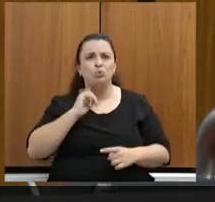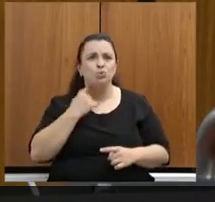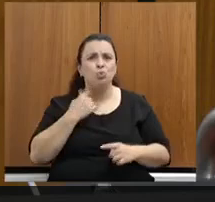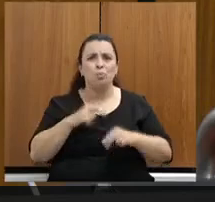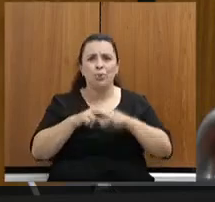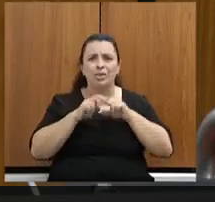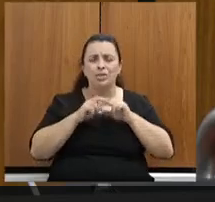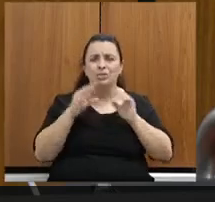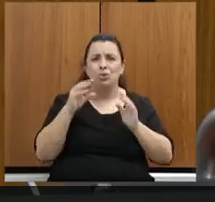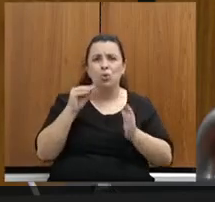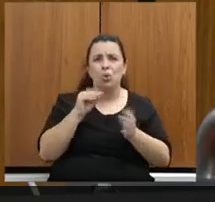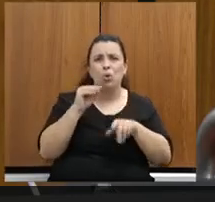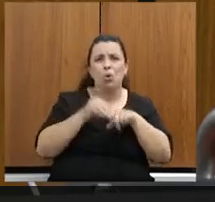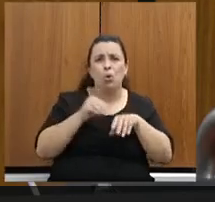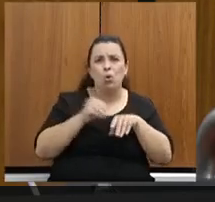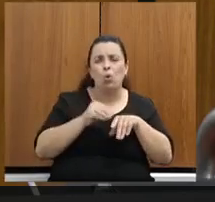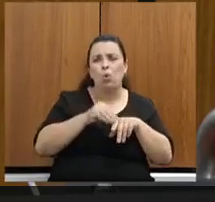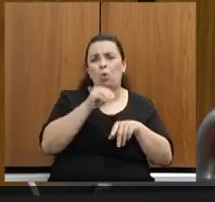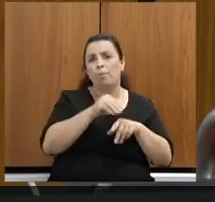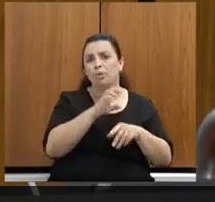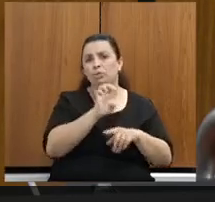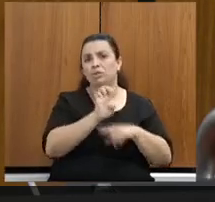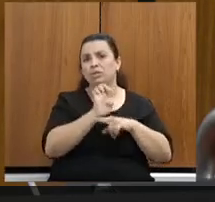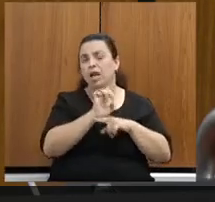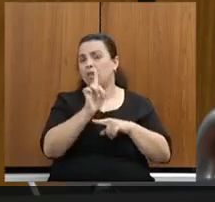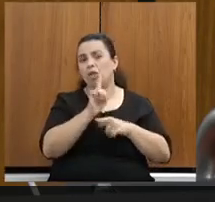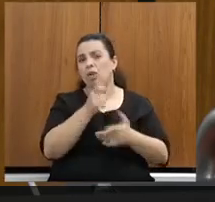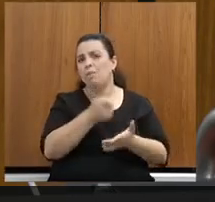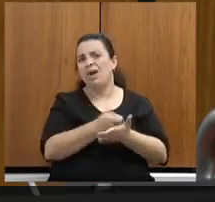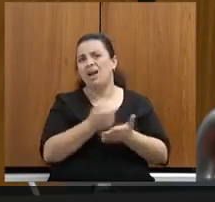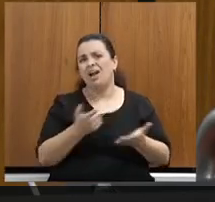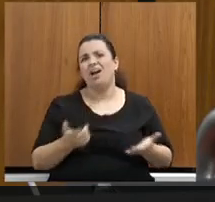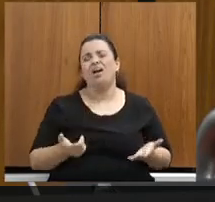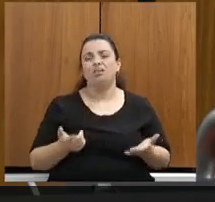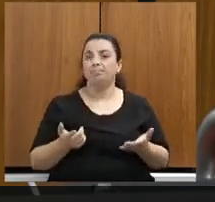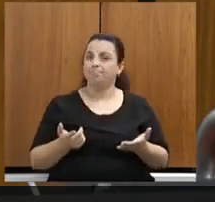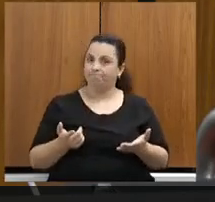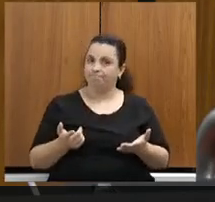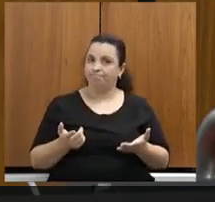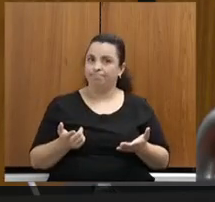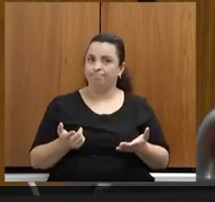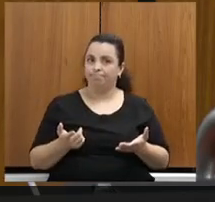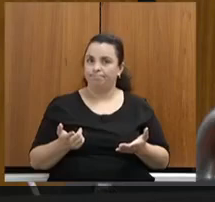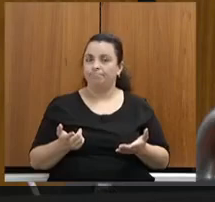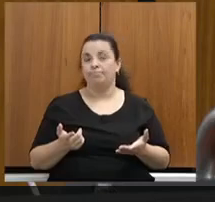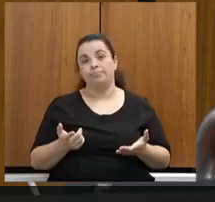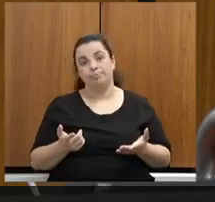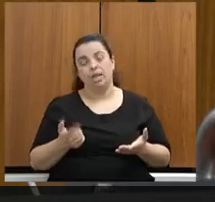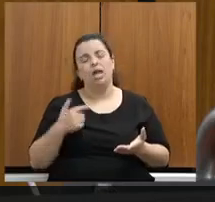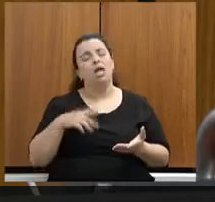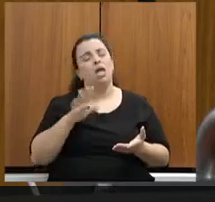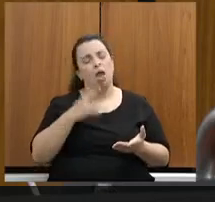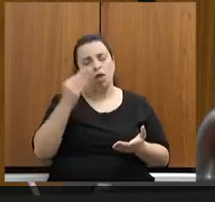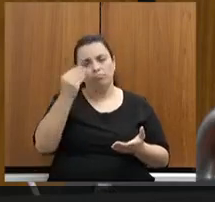Deputado quando chegou aqui depois de na praça pública em